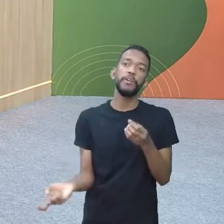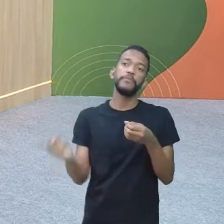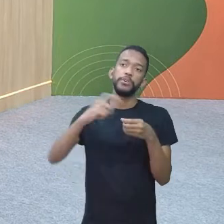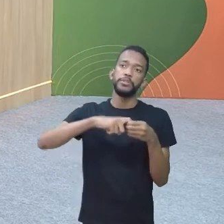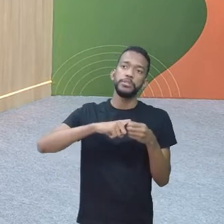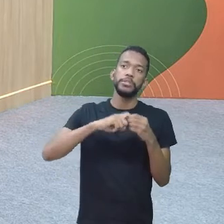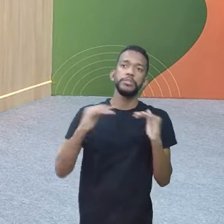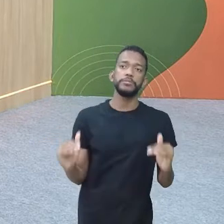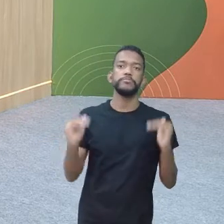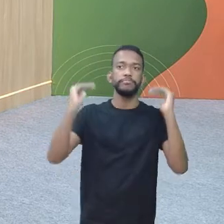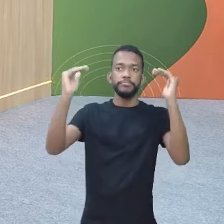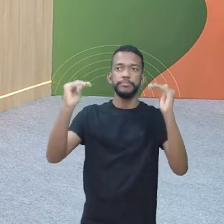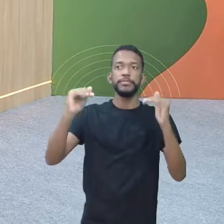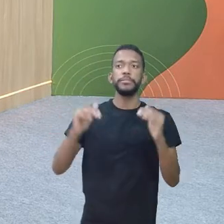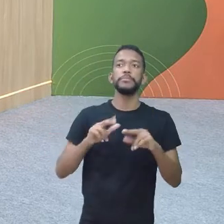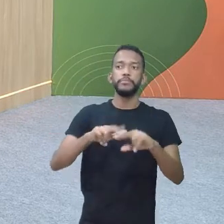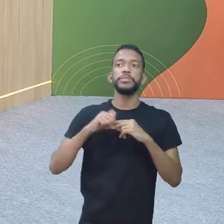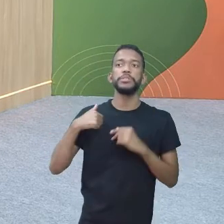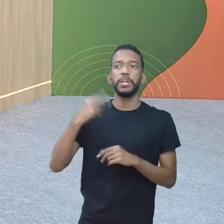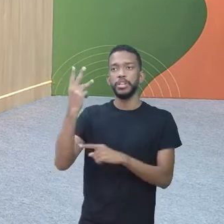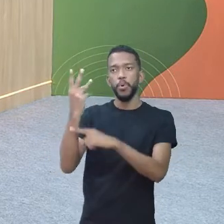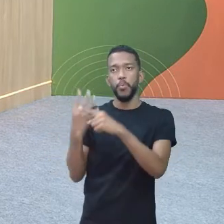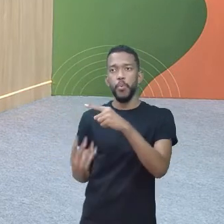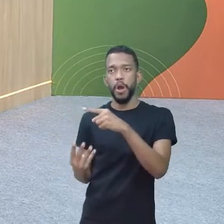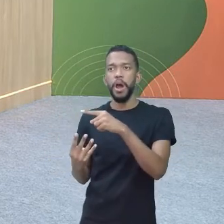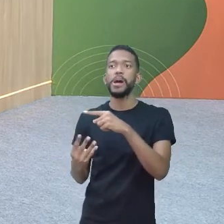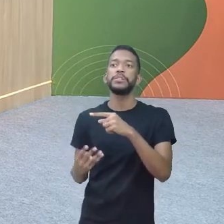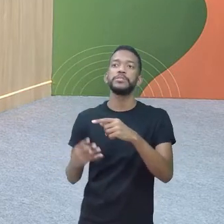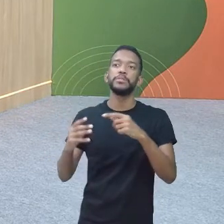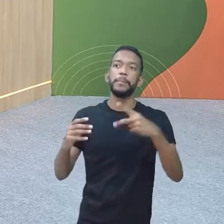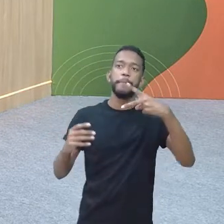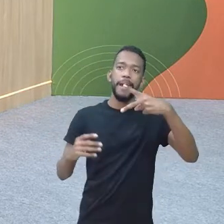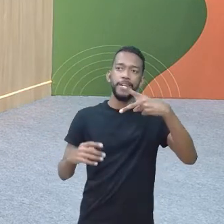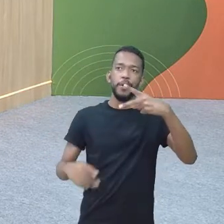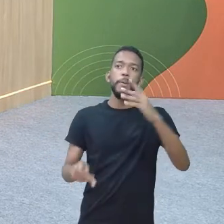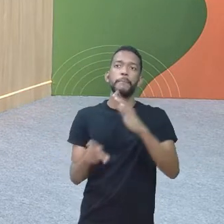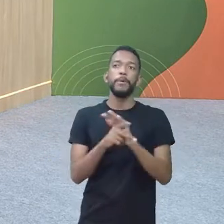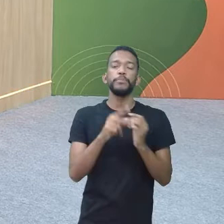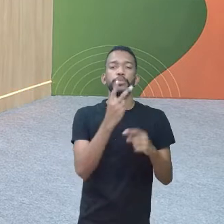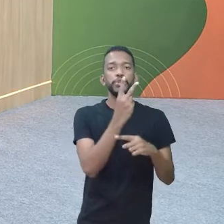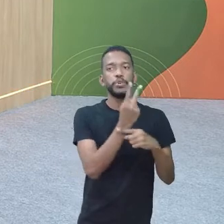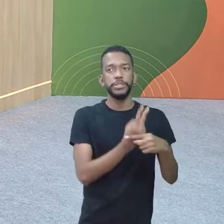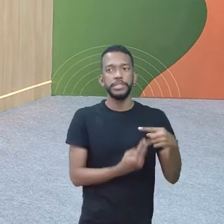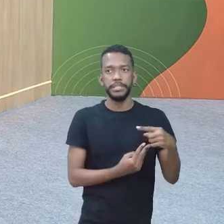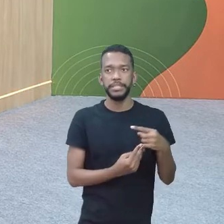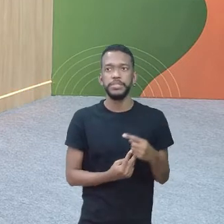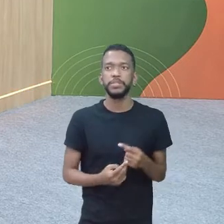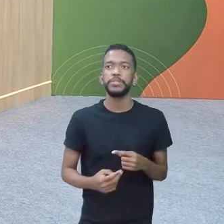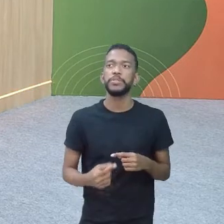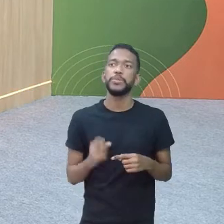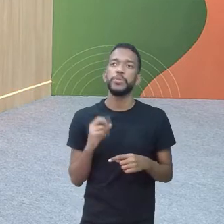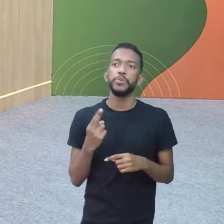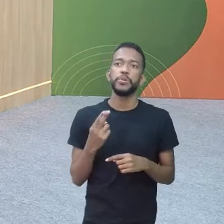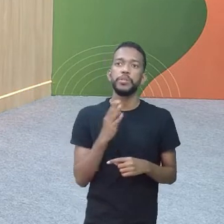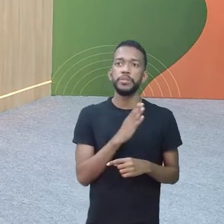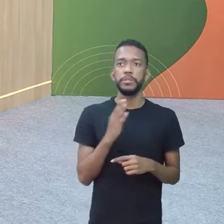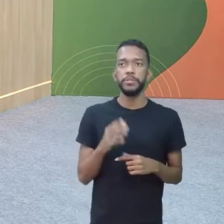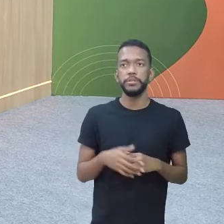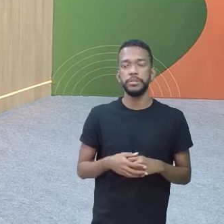frações originais, a gente tem 3/4, que é maior do que 2/3, ou, lendo de lá para